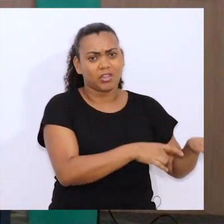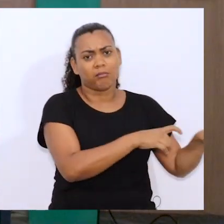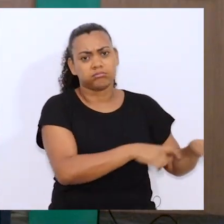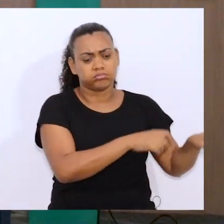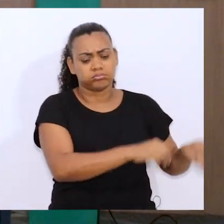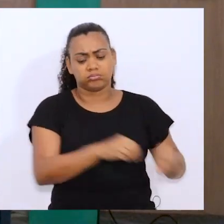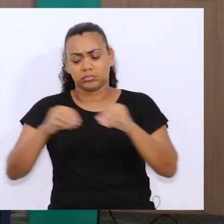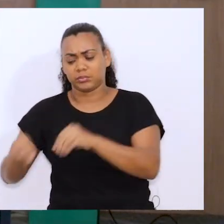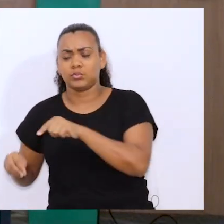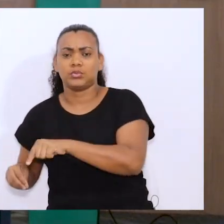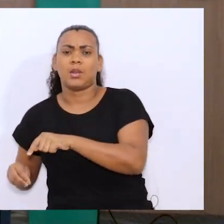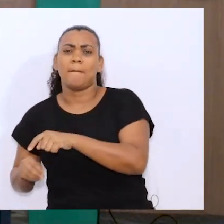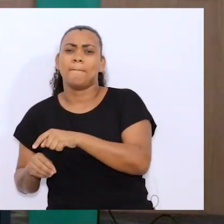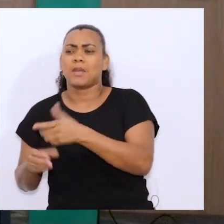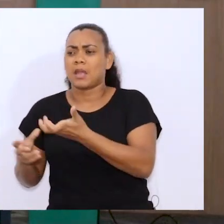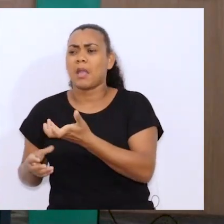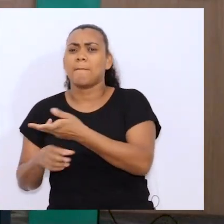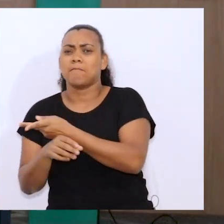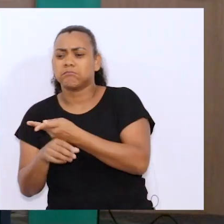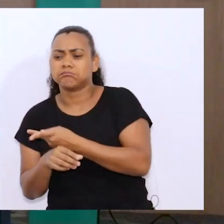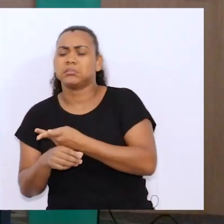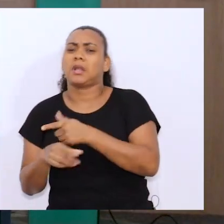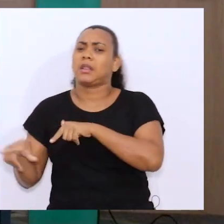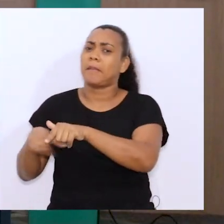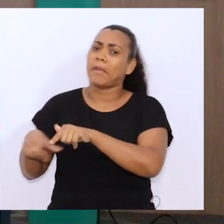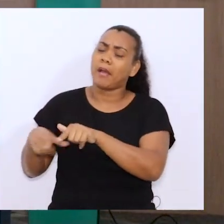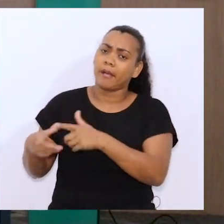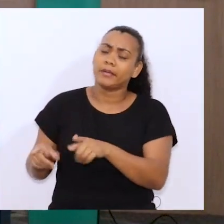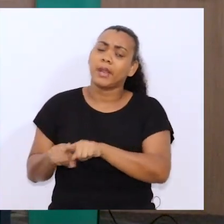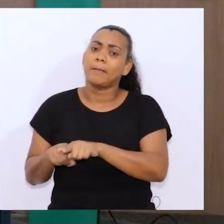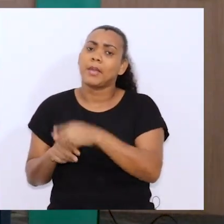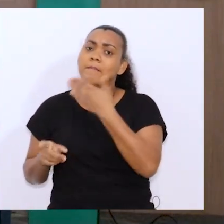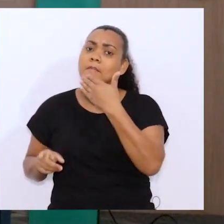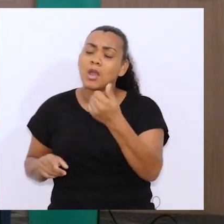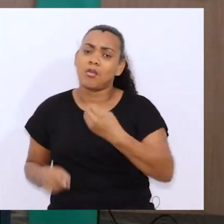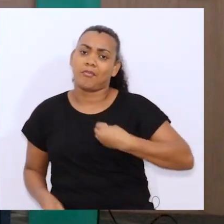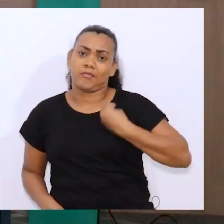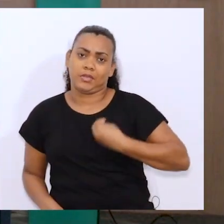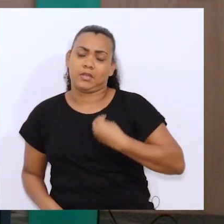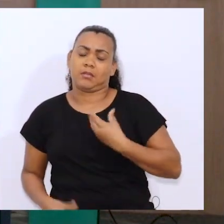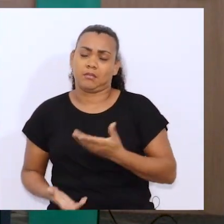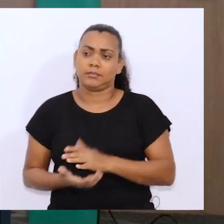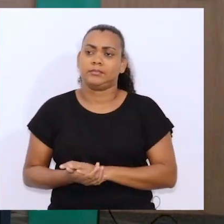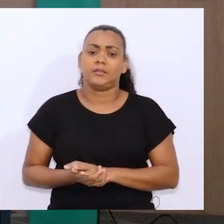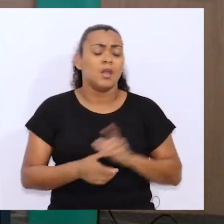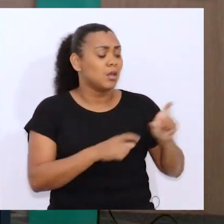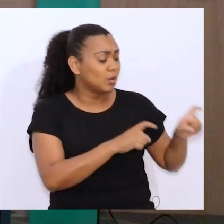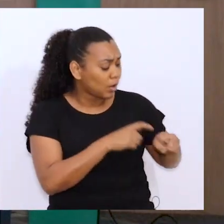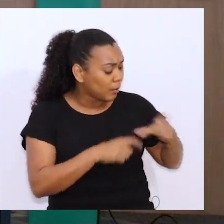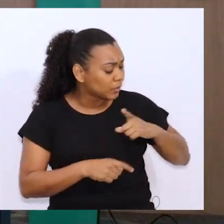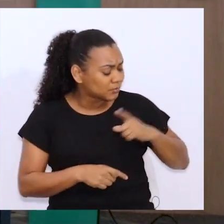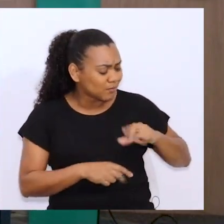lugar e vai para o outro, à procura de emprego e melhores condições de vida. No campo,